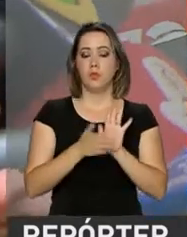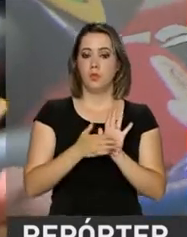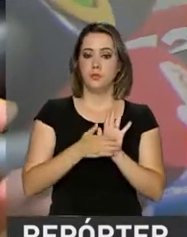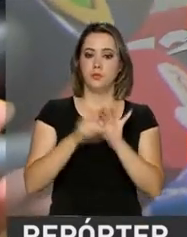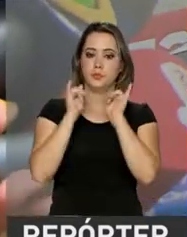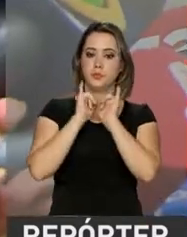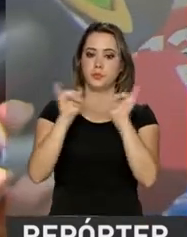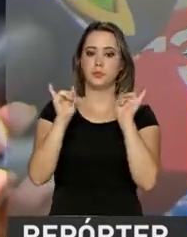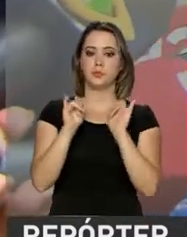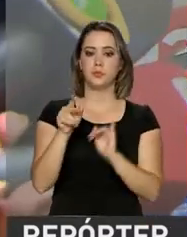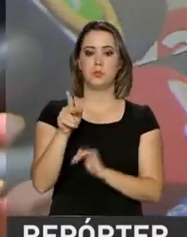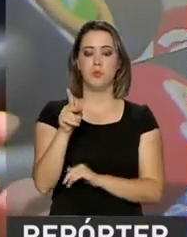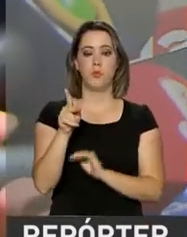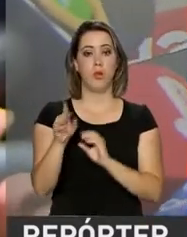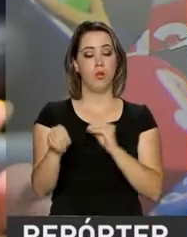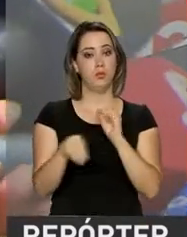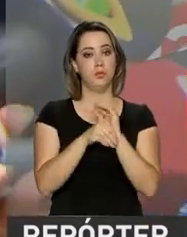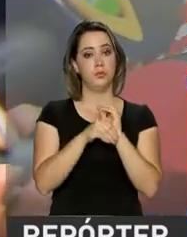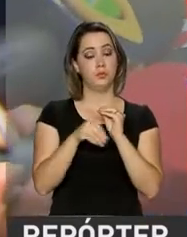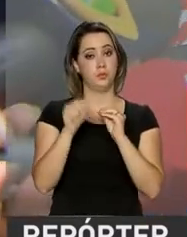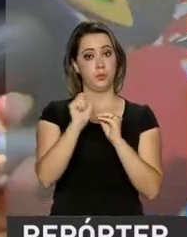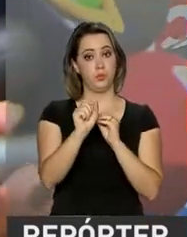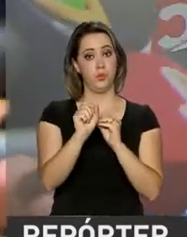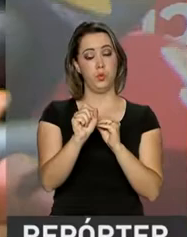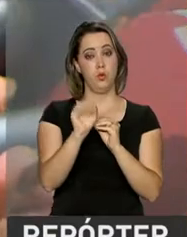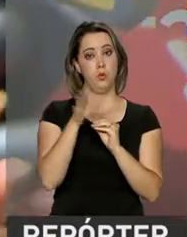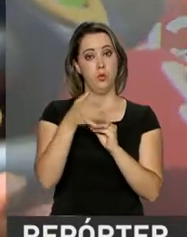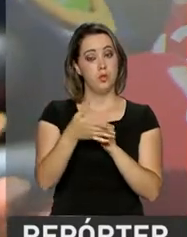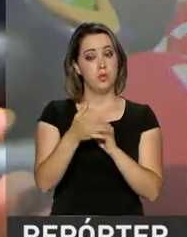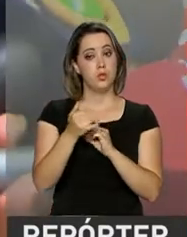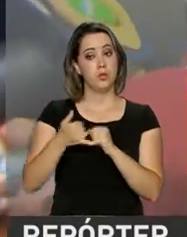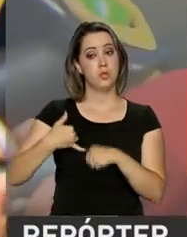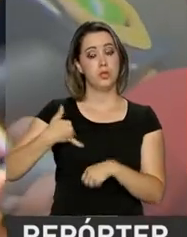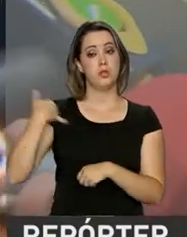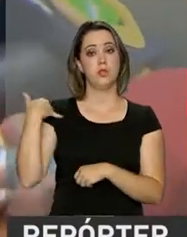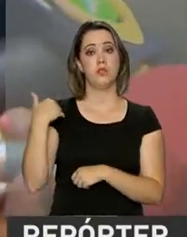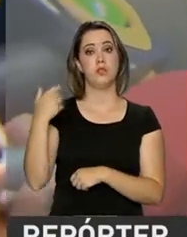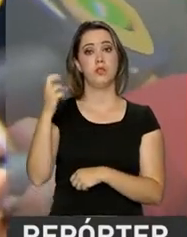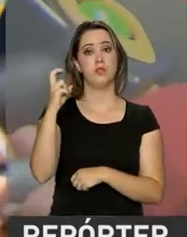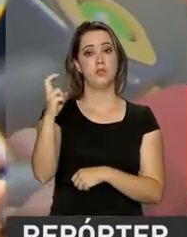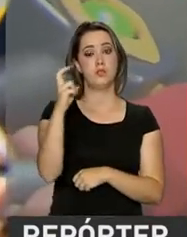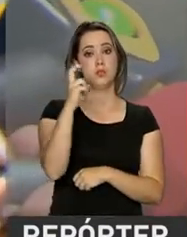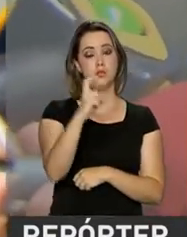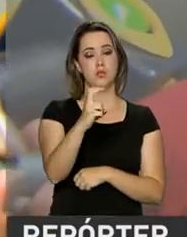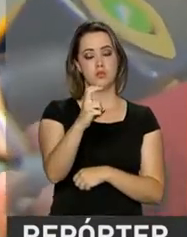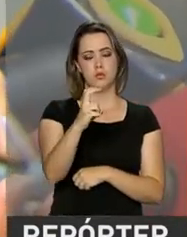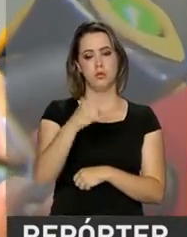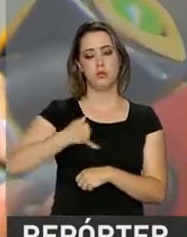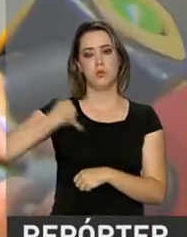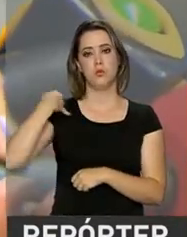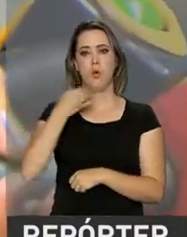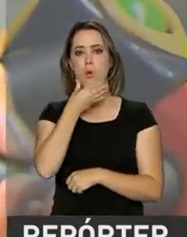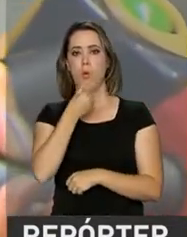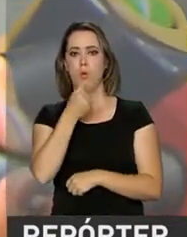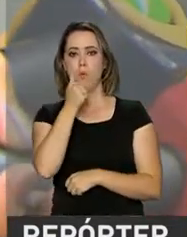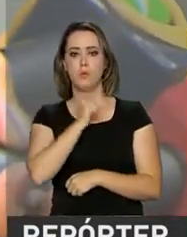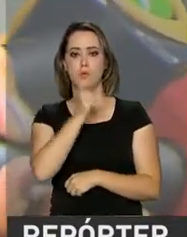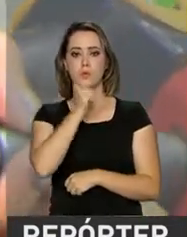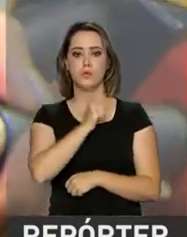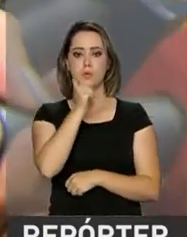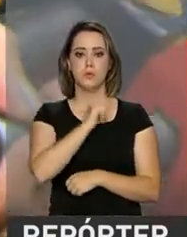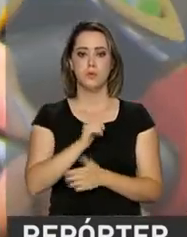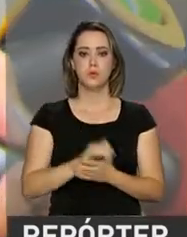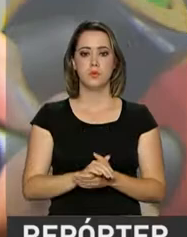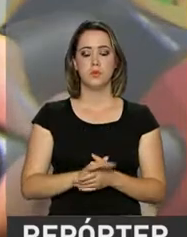da PEC com os policiais estando já com a idade mínima de 55 anos, válida para homens e para as